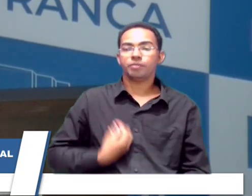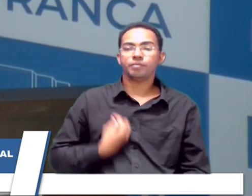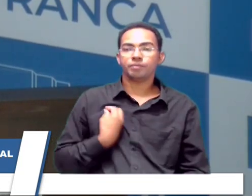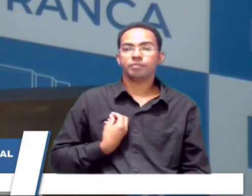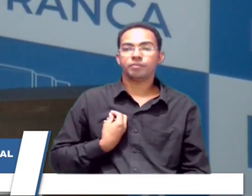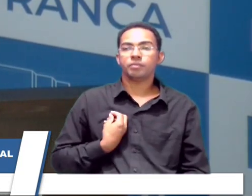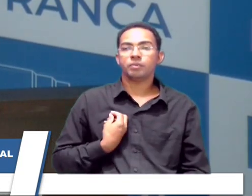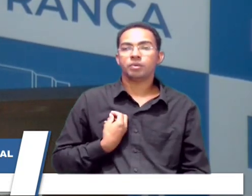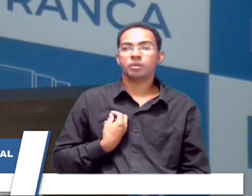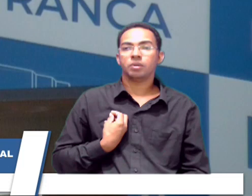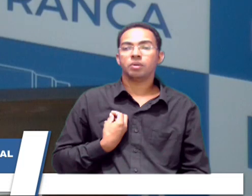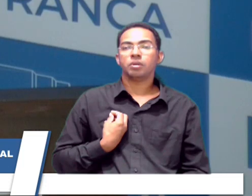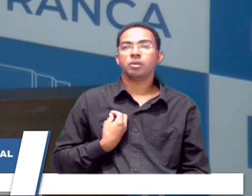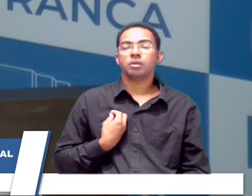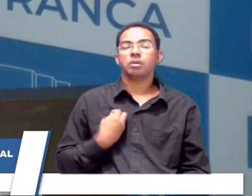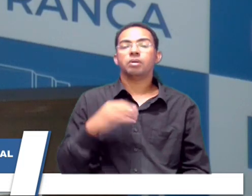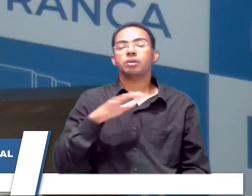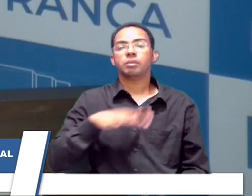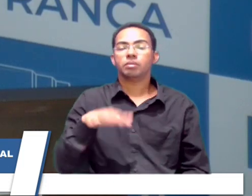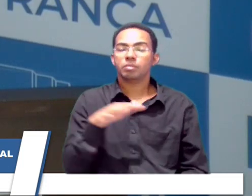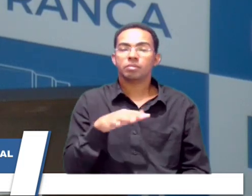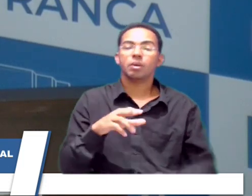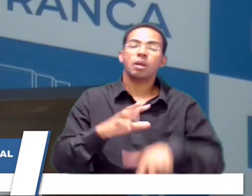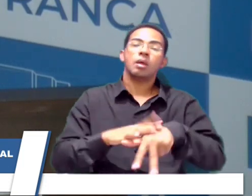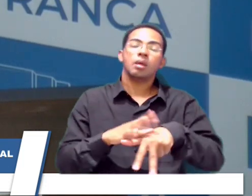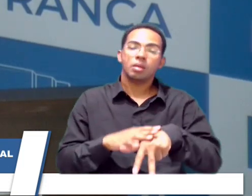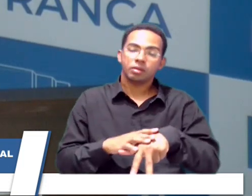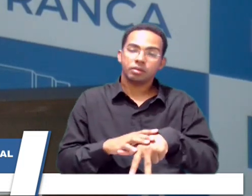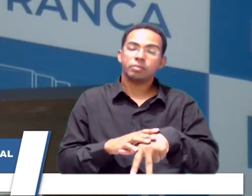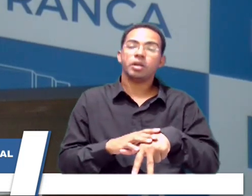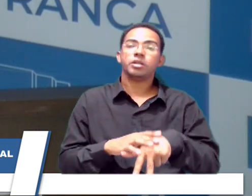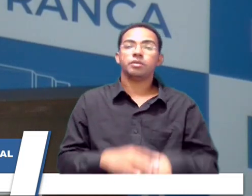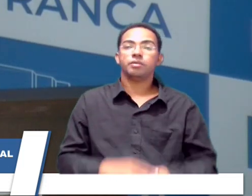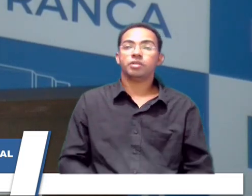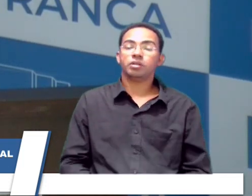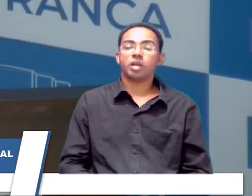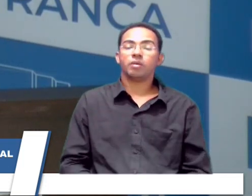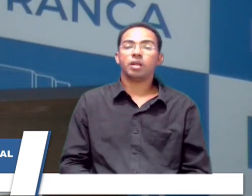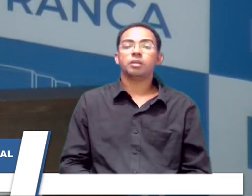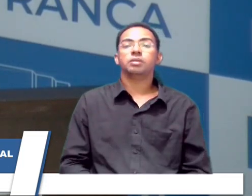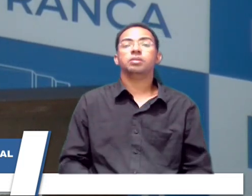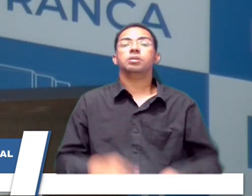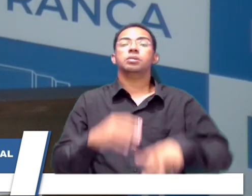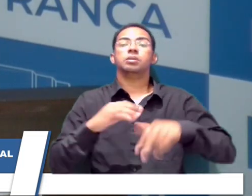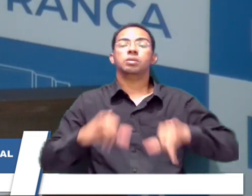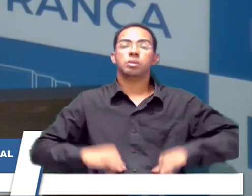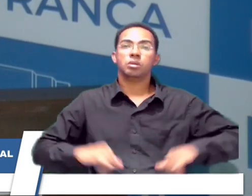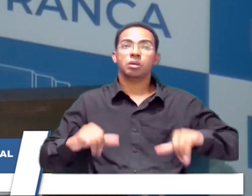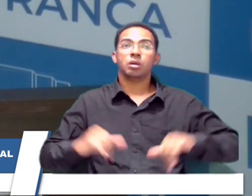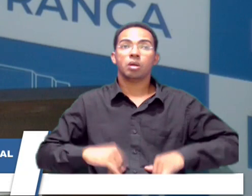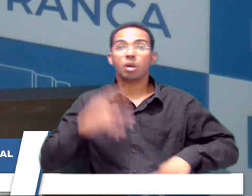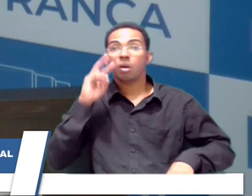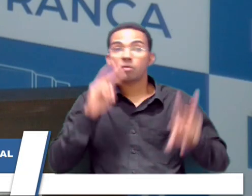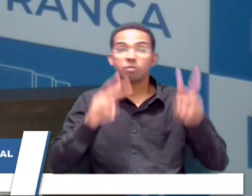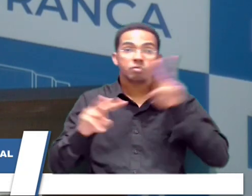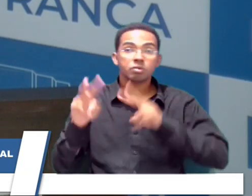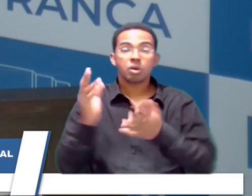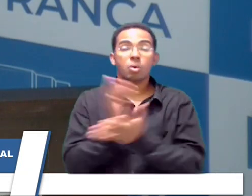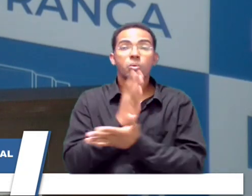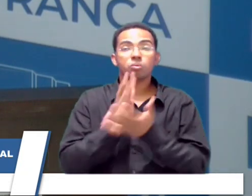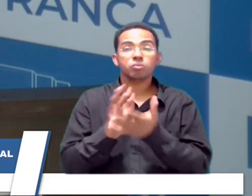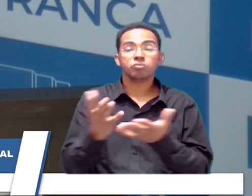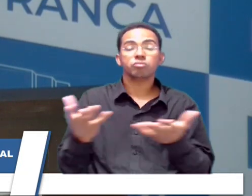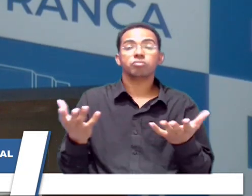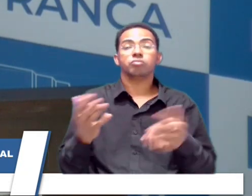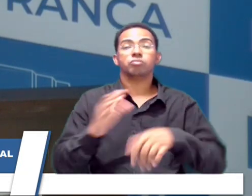para o paciente, né, mas também para os familiares, que sofrem em ver o familiar aí passando aí por toda